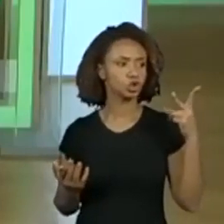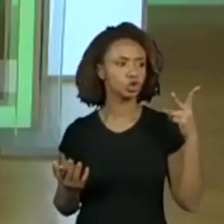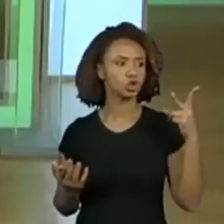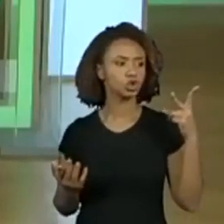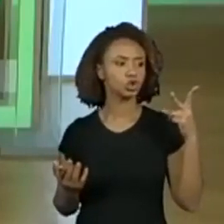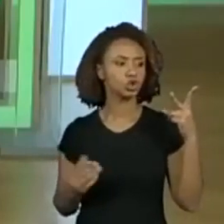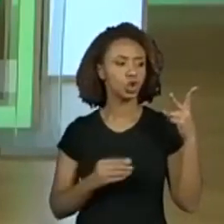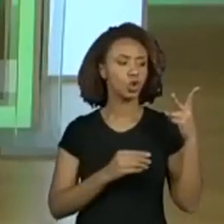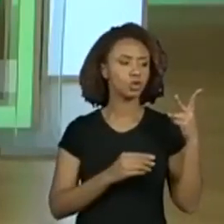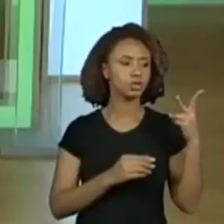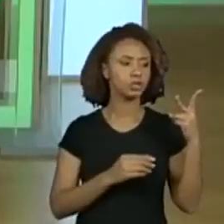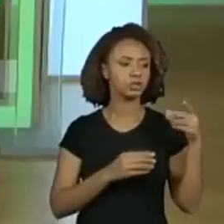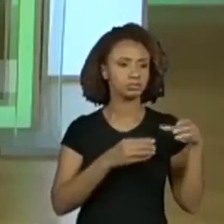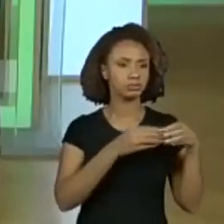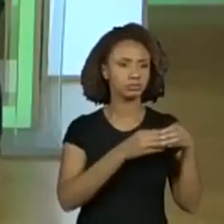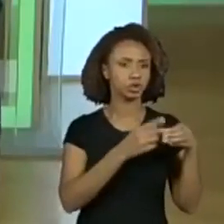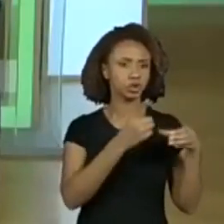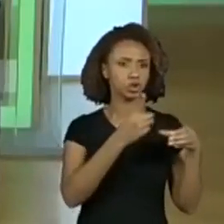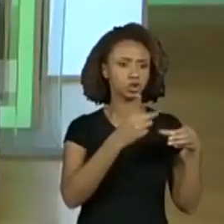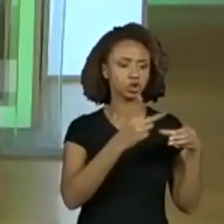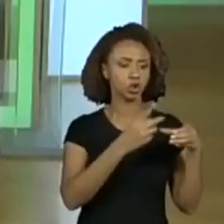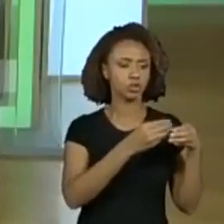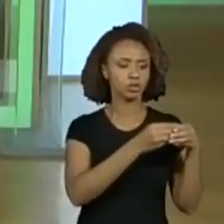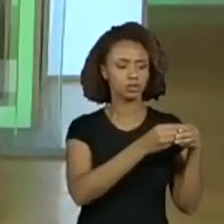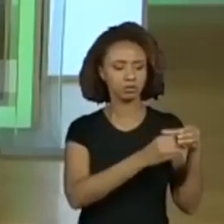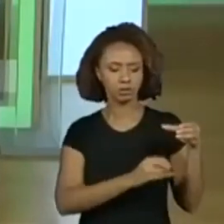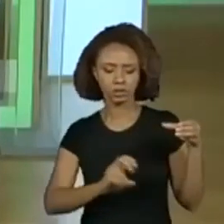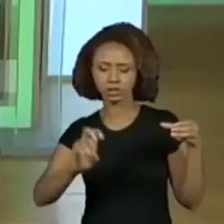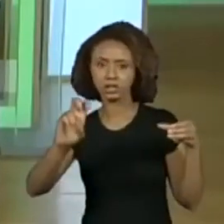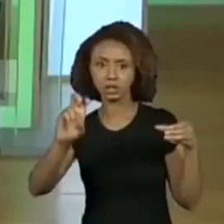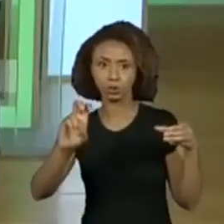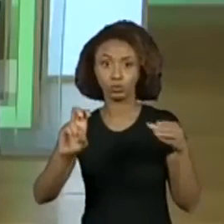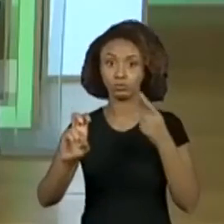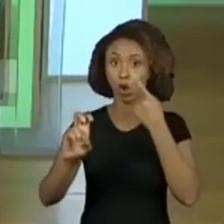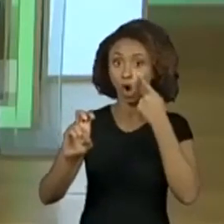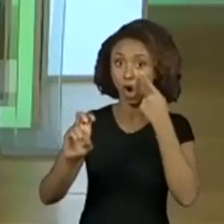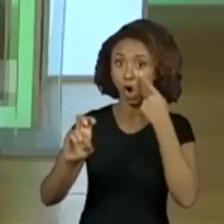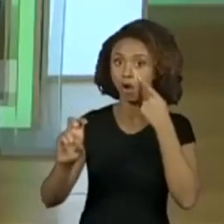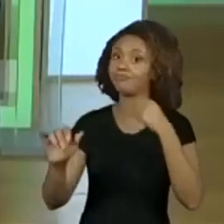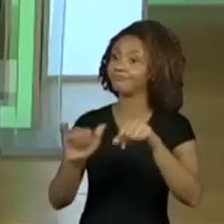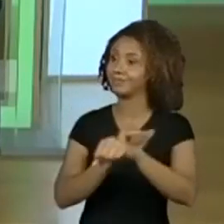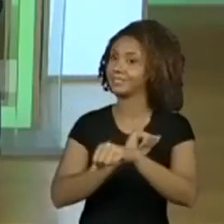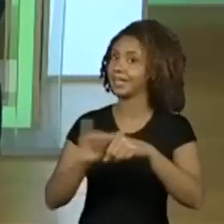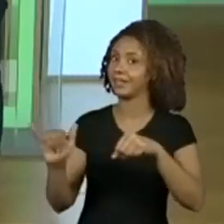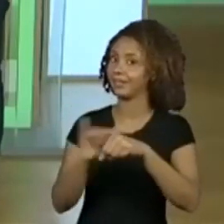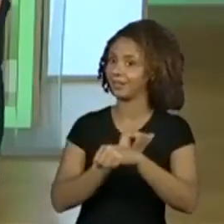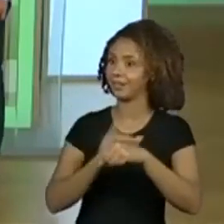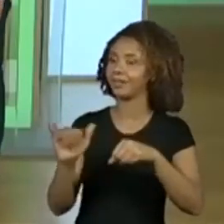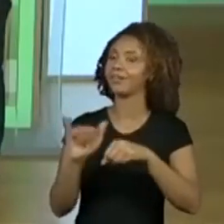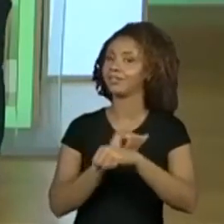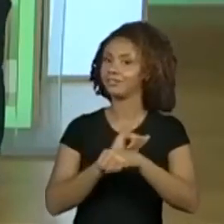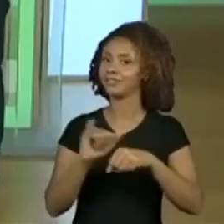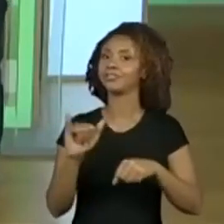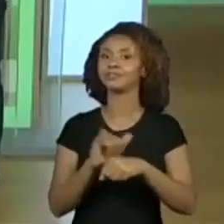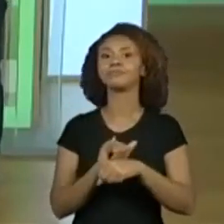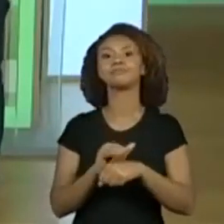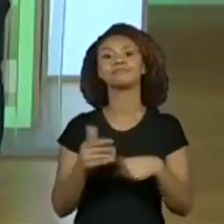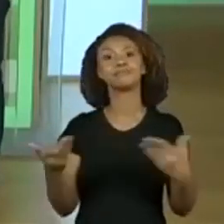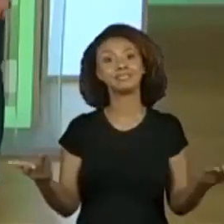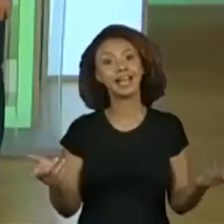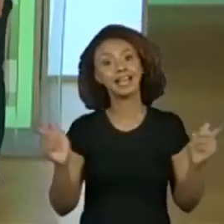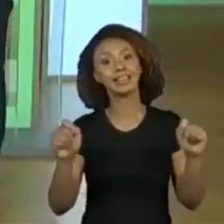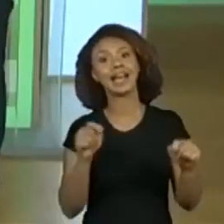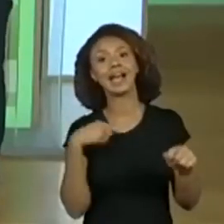cinco que ele tinha vamos lá vamos são estratégias não é para que a gente possa então resolver a